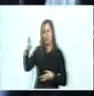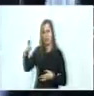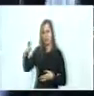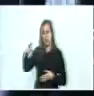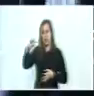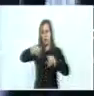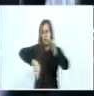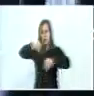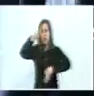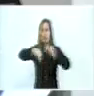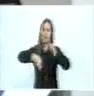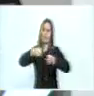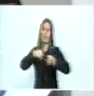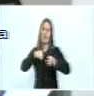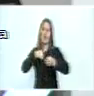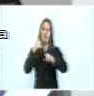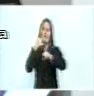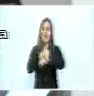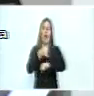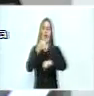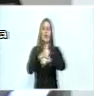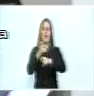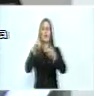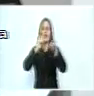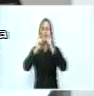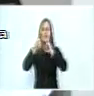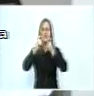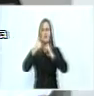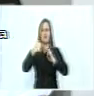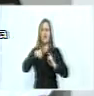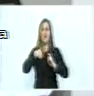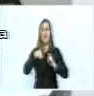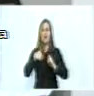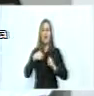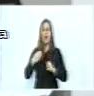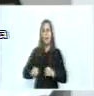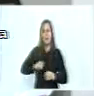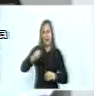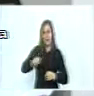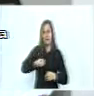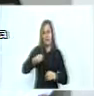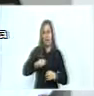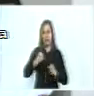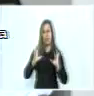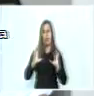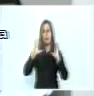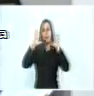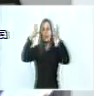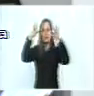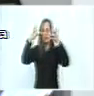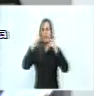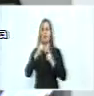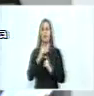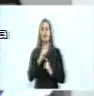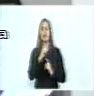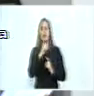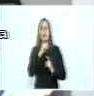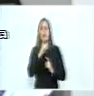ausência nesta reunião, haja vista que estarei presente na solenidade em comemoração ao aniversário